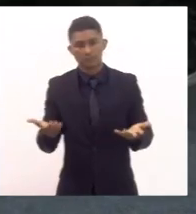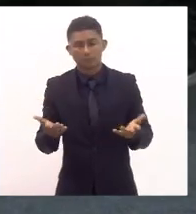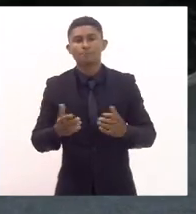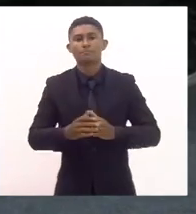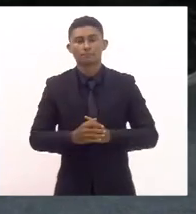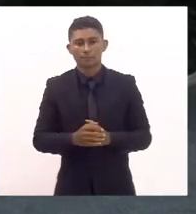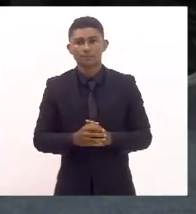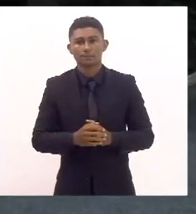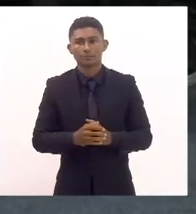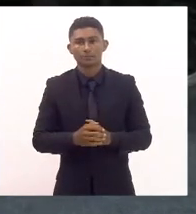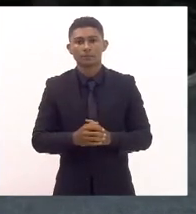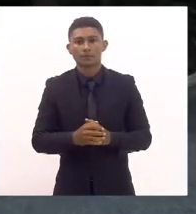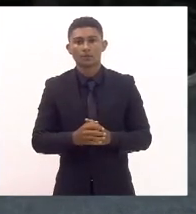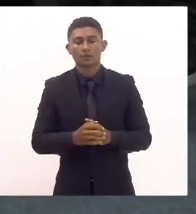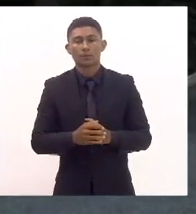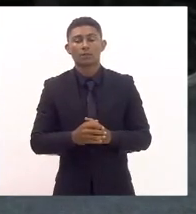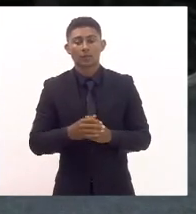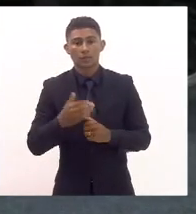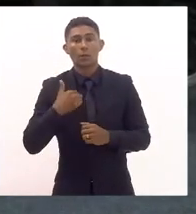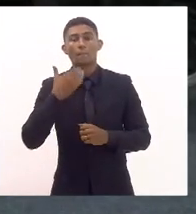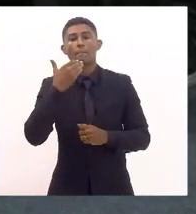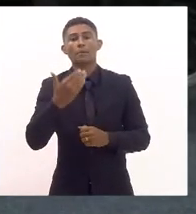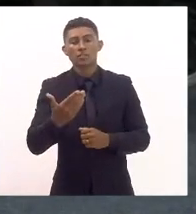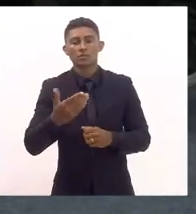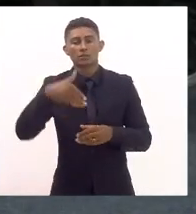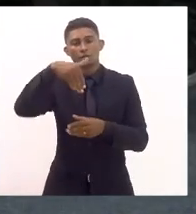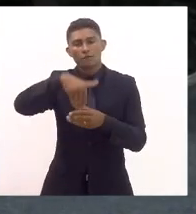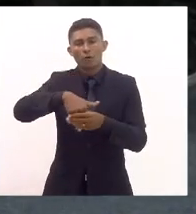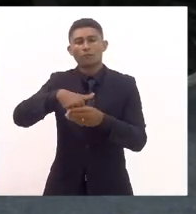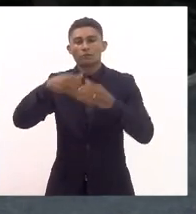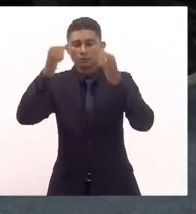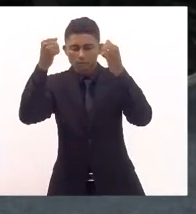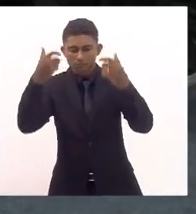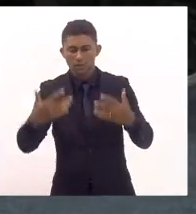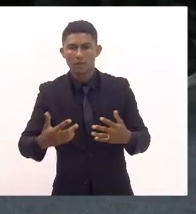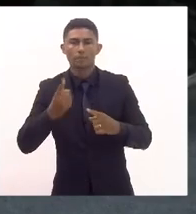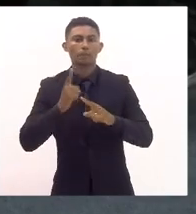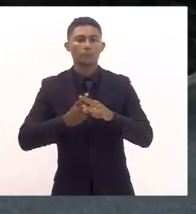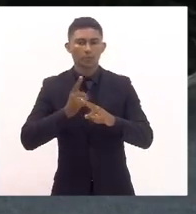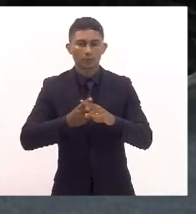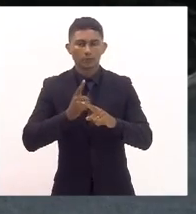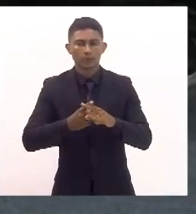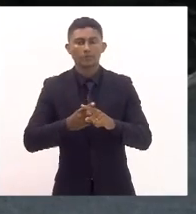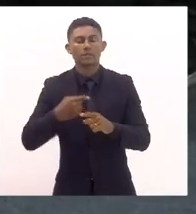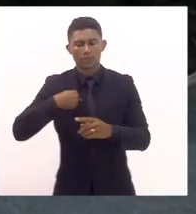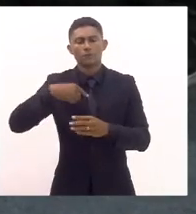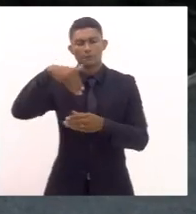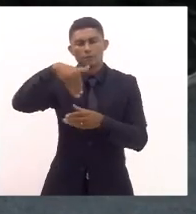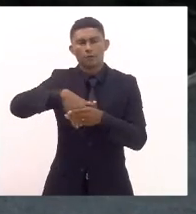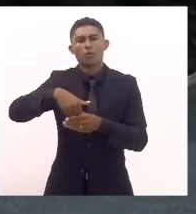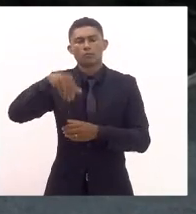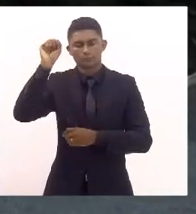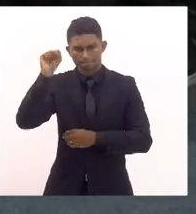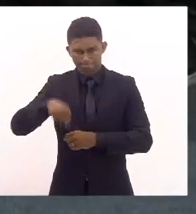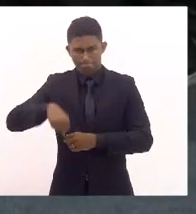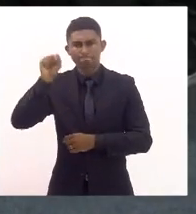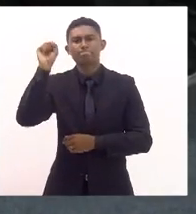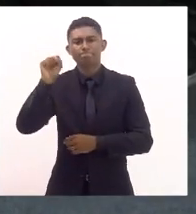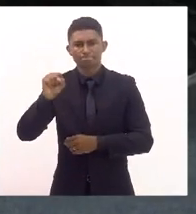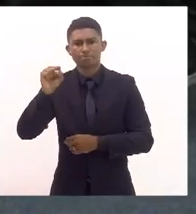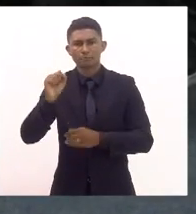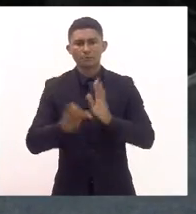posto pedir para fazer a declaração de voto na medida que que votei favoravelmente